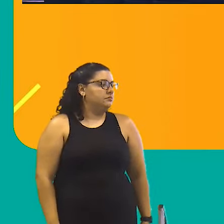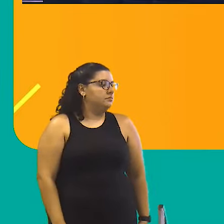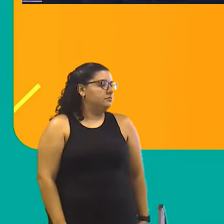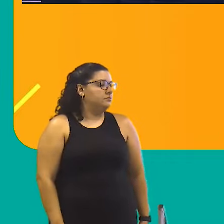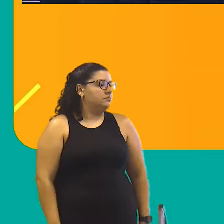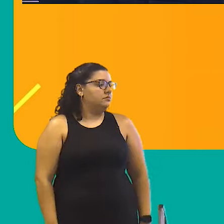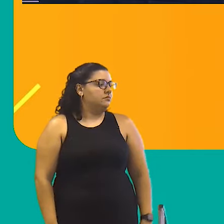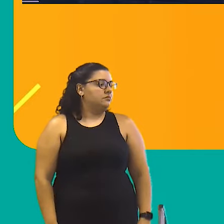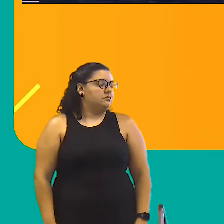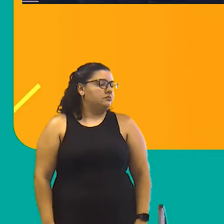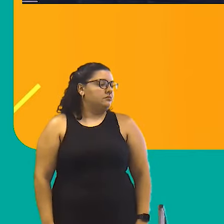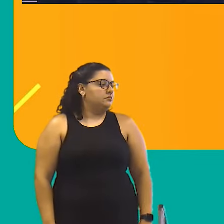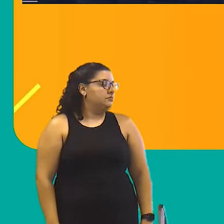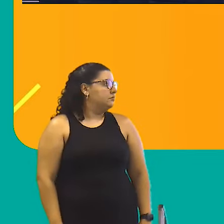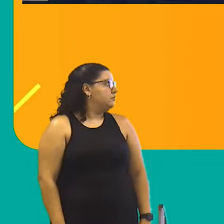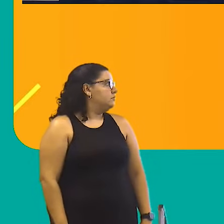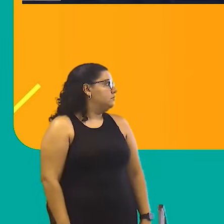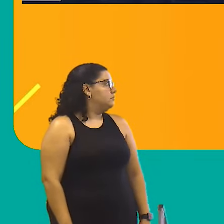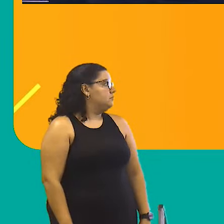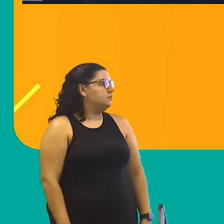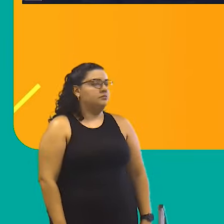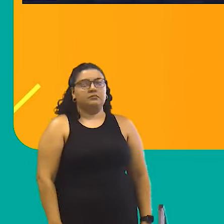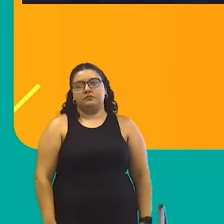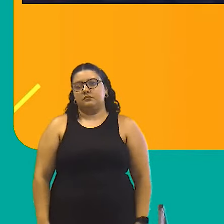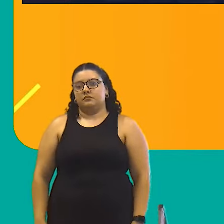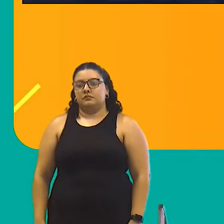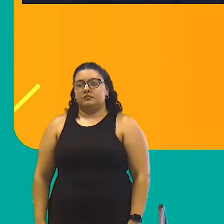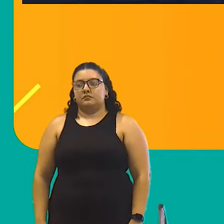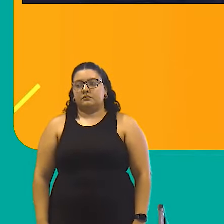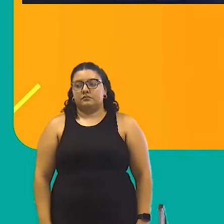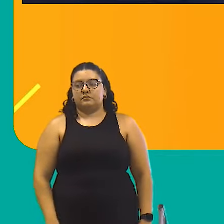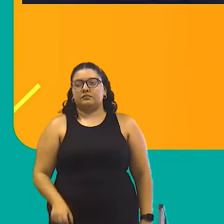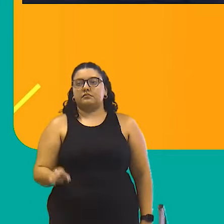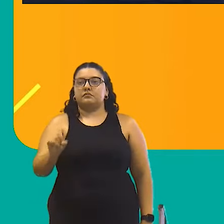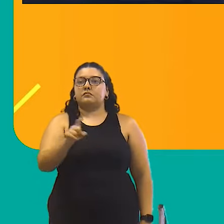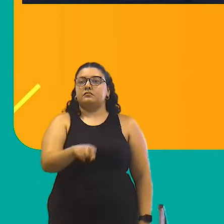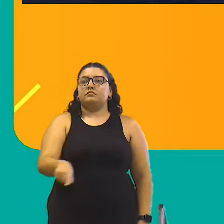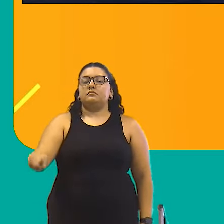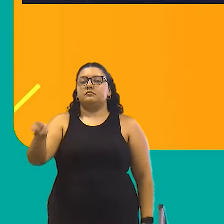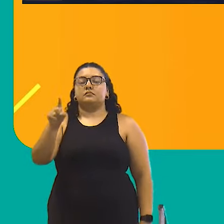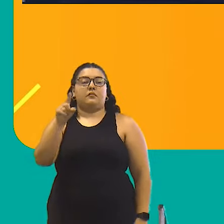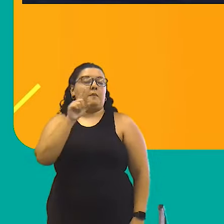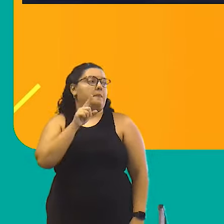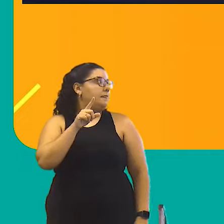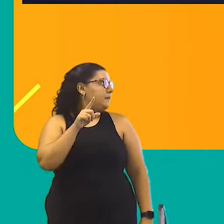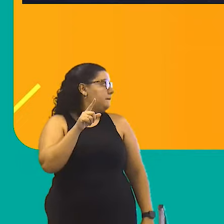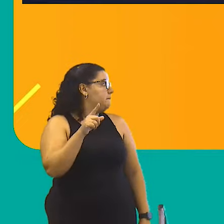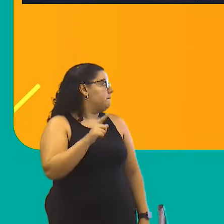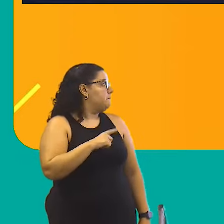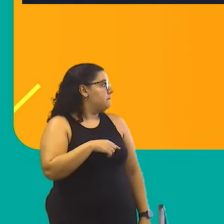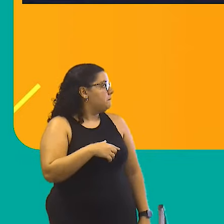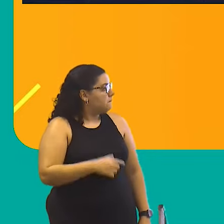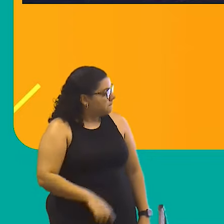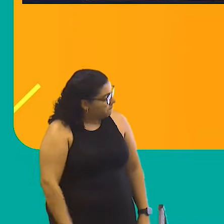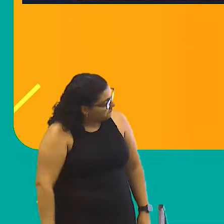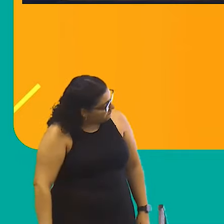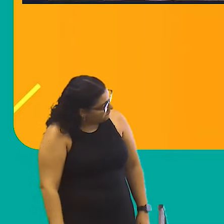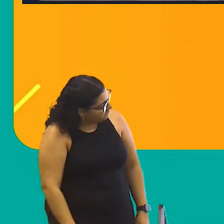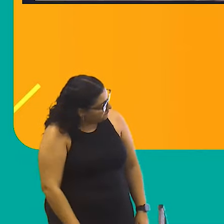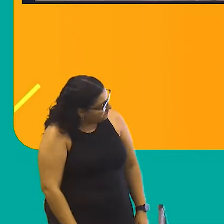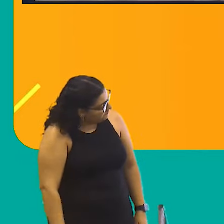faca. Tudo bem? Se você isolar o lambda, fica lambe,